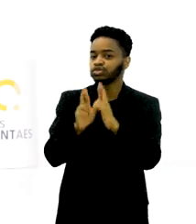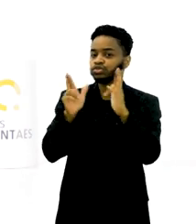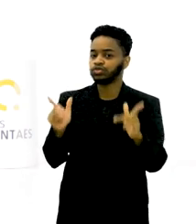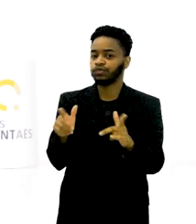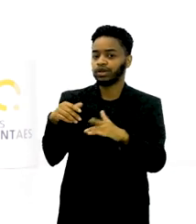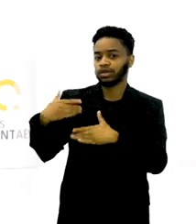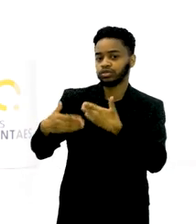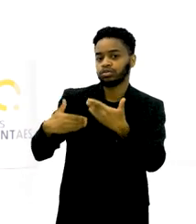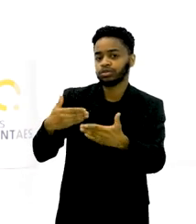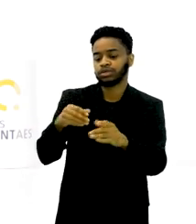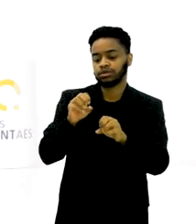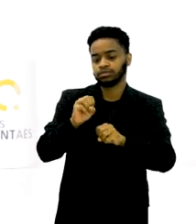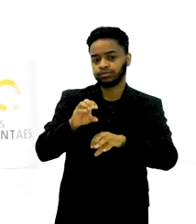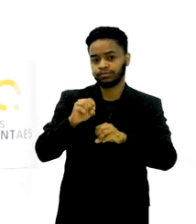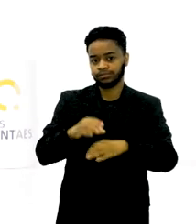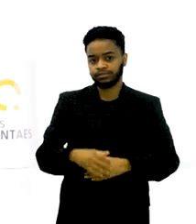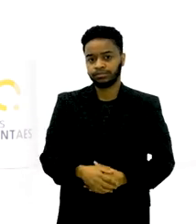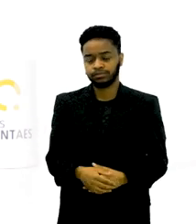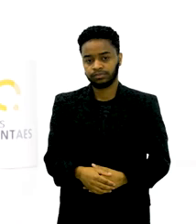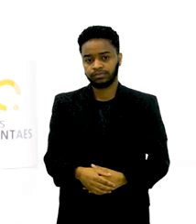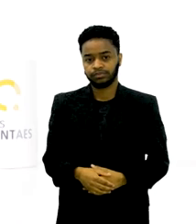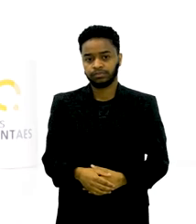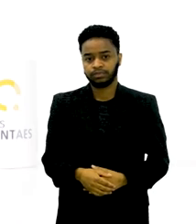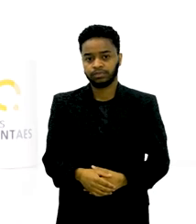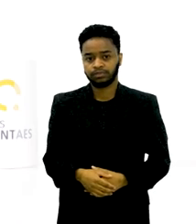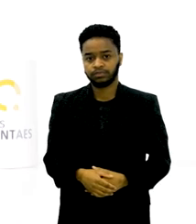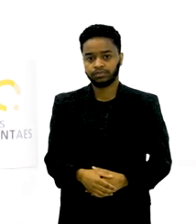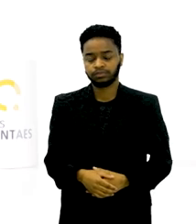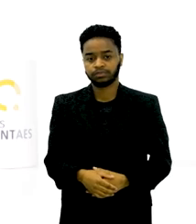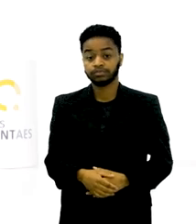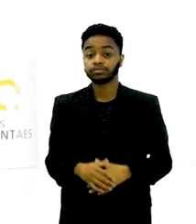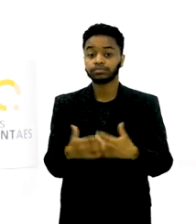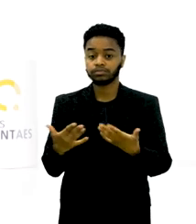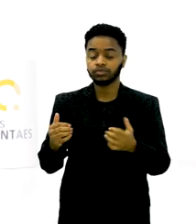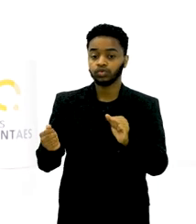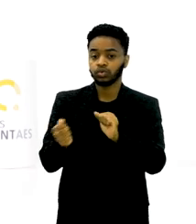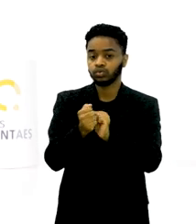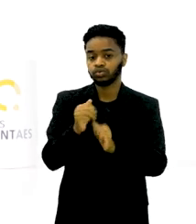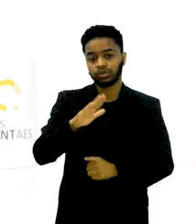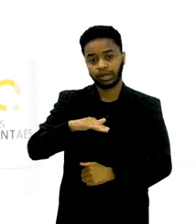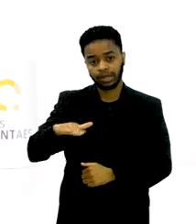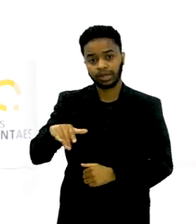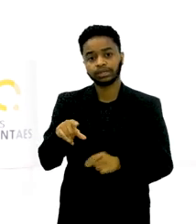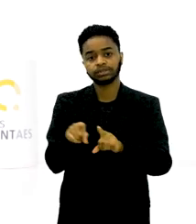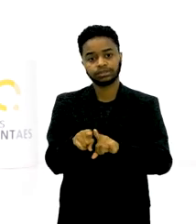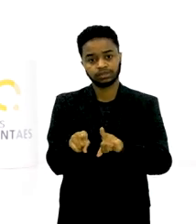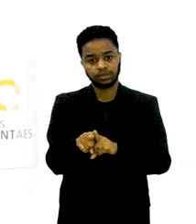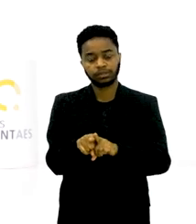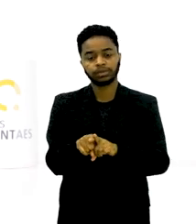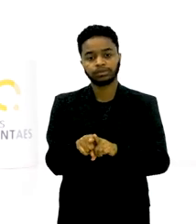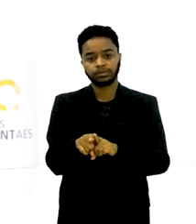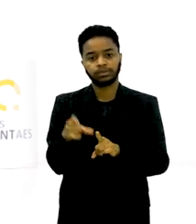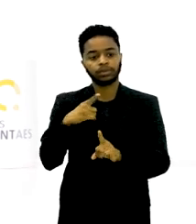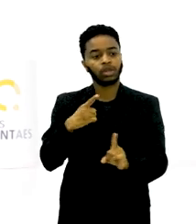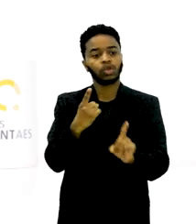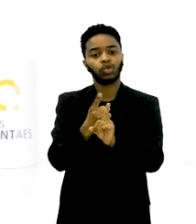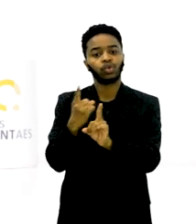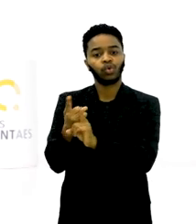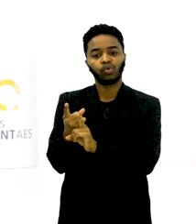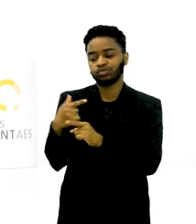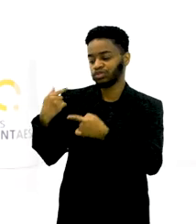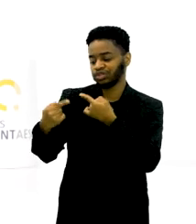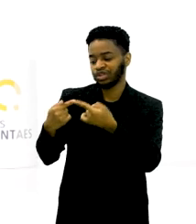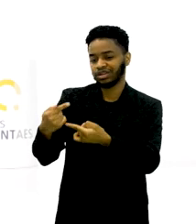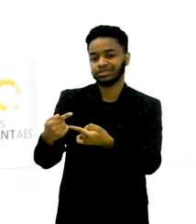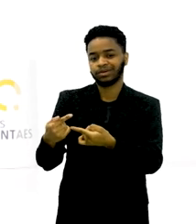com esse processo da educação né Eh com as crianças também essa esse encontro de